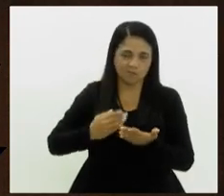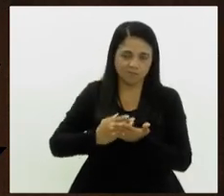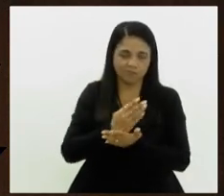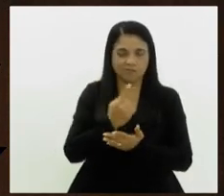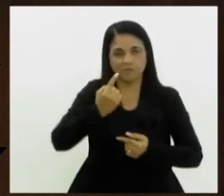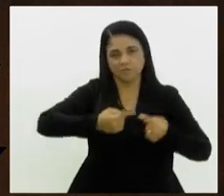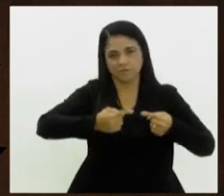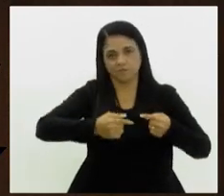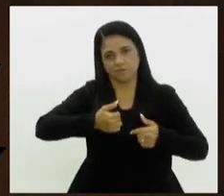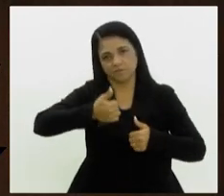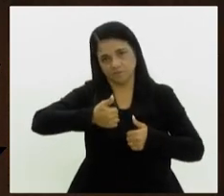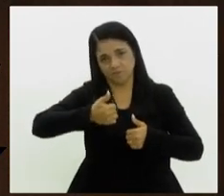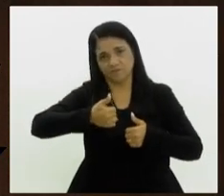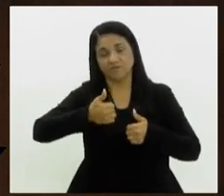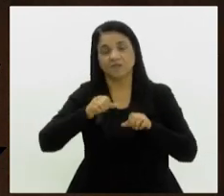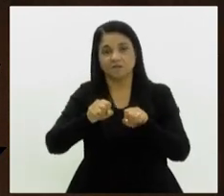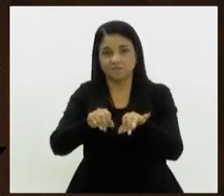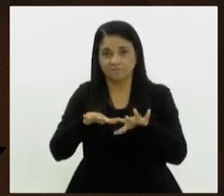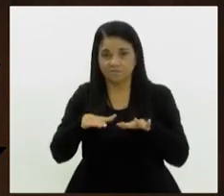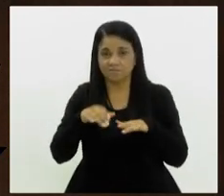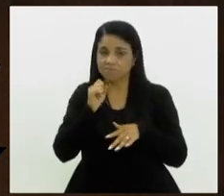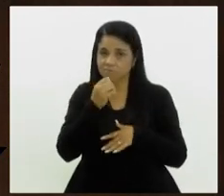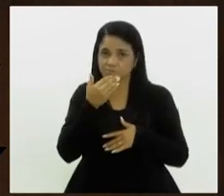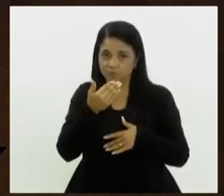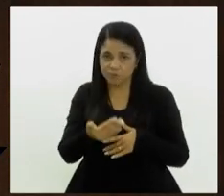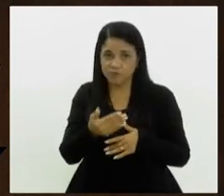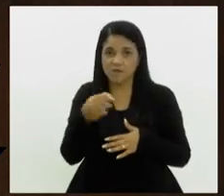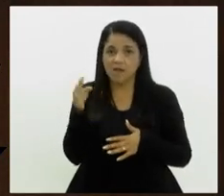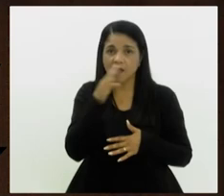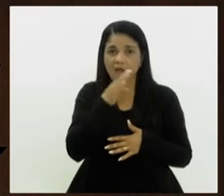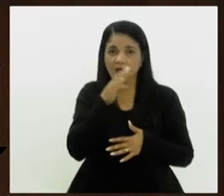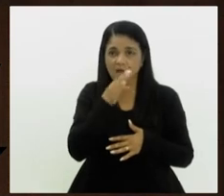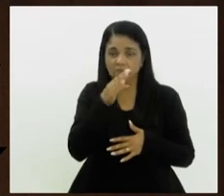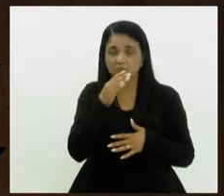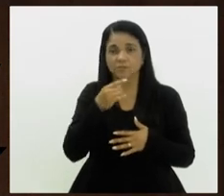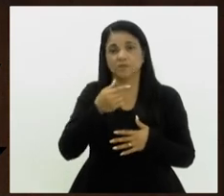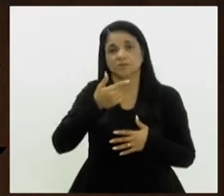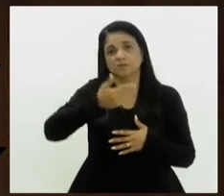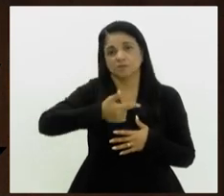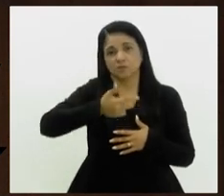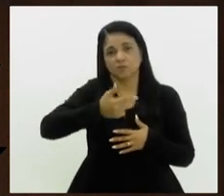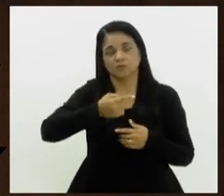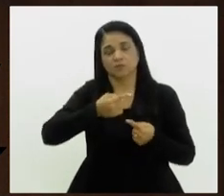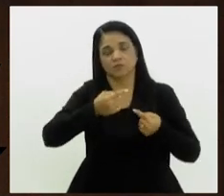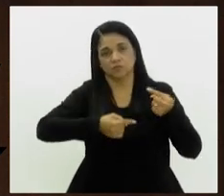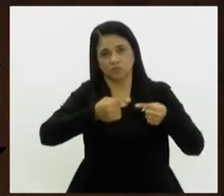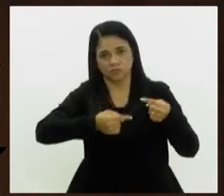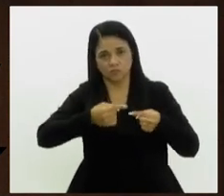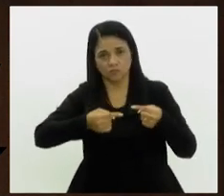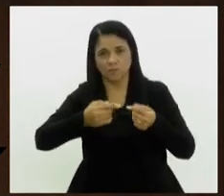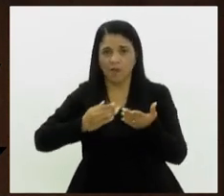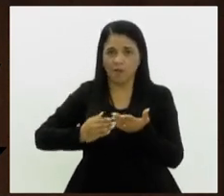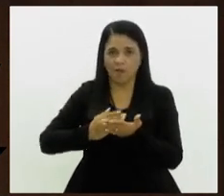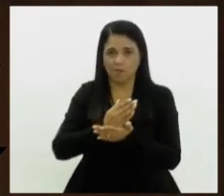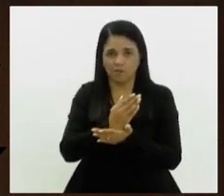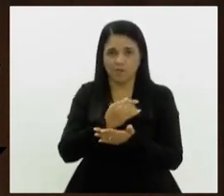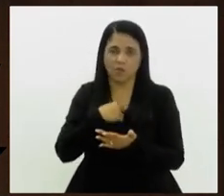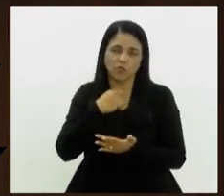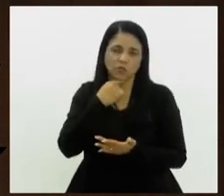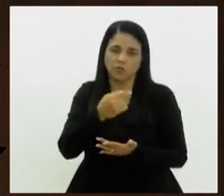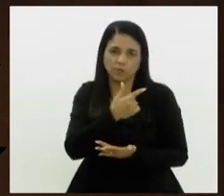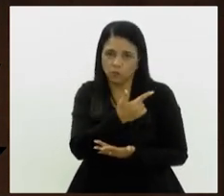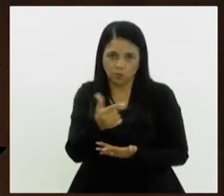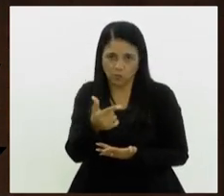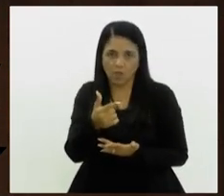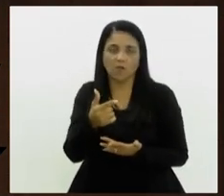discussão. Peço à Assembleia para poder trazer muito rápido para a próxima discussão, para a gente aprovar logo, que eu não tenho dúvida nenhuma que